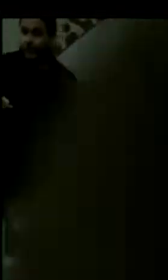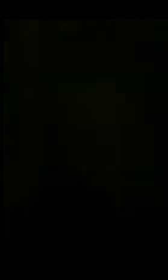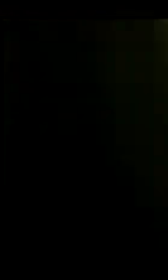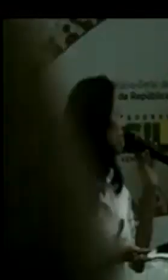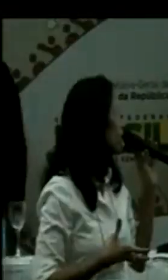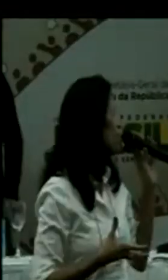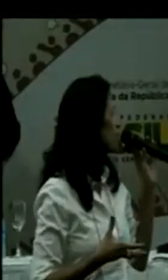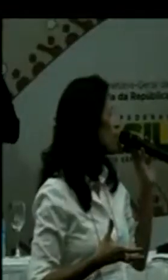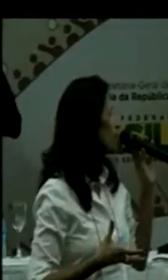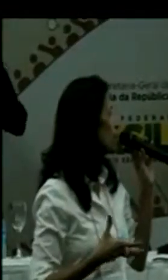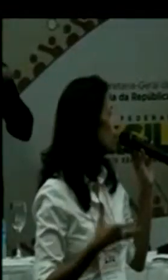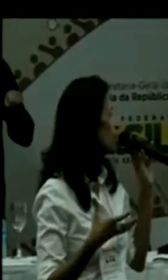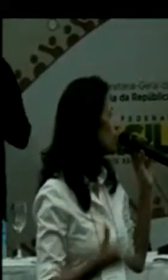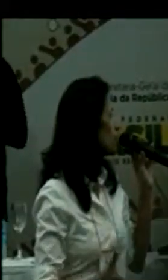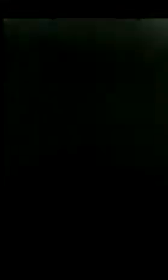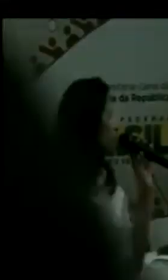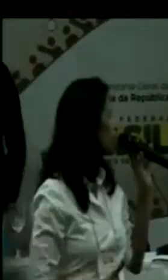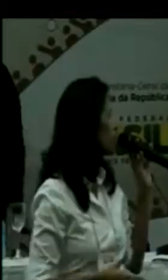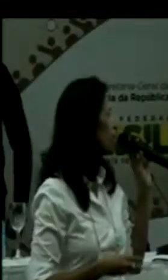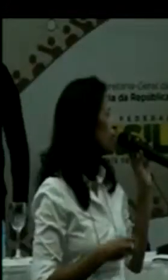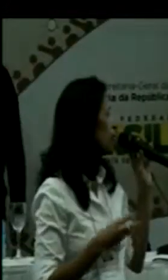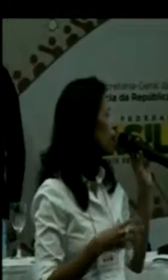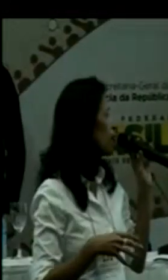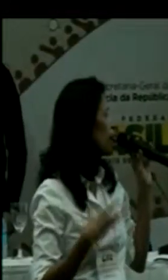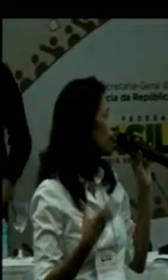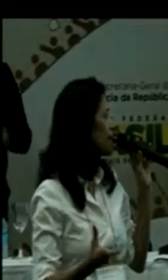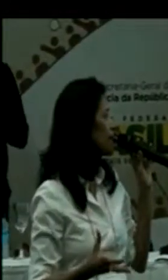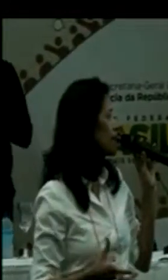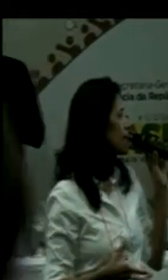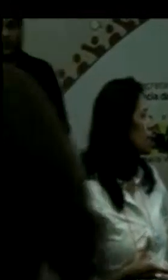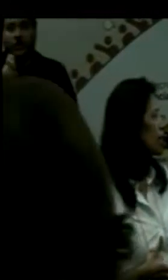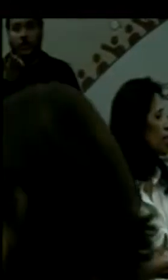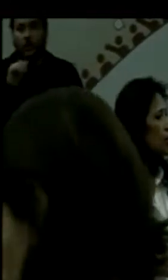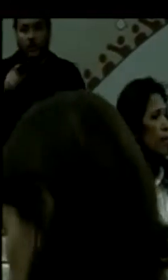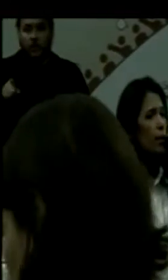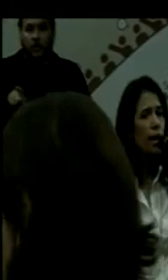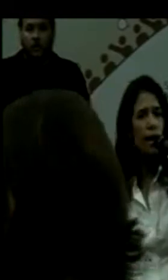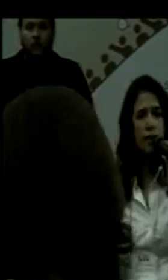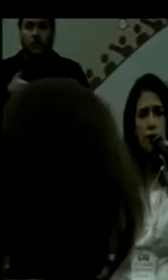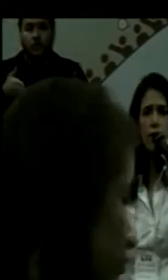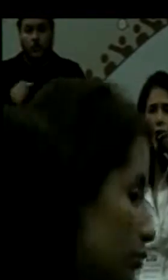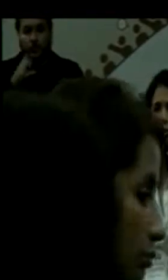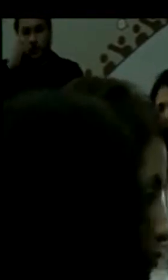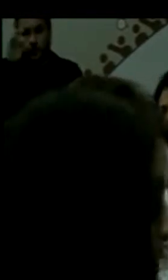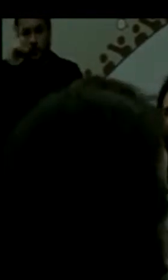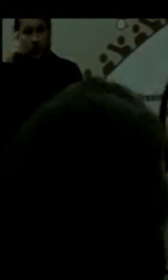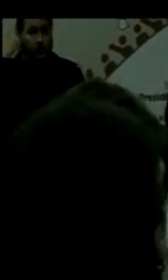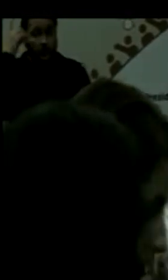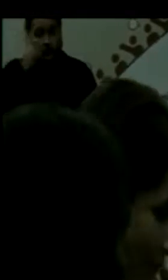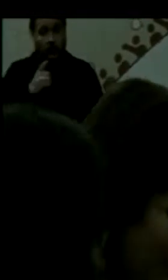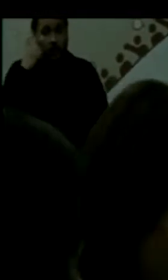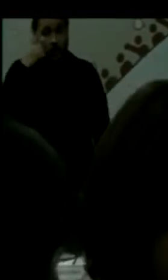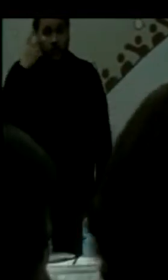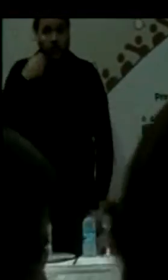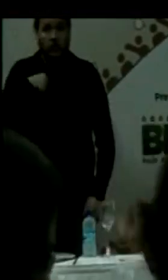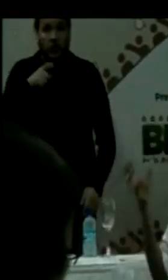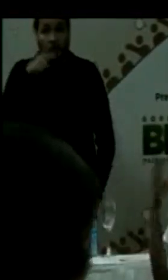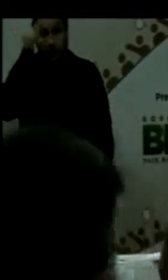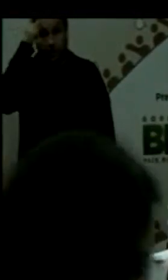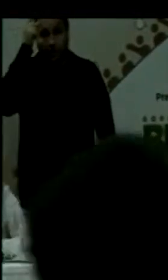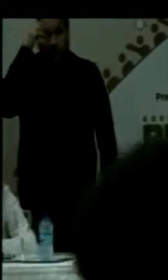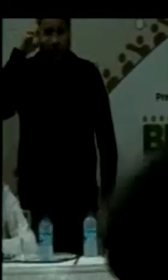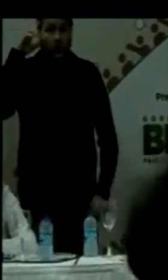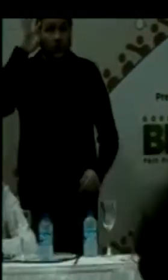vertical, participação como direito e uma representação geracional. Essas foram as ideias discutidas e, a